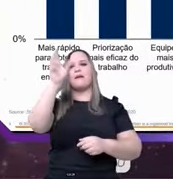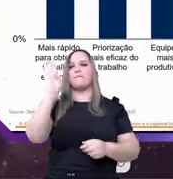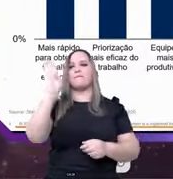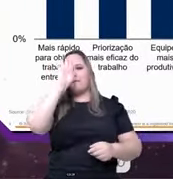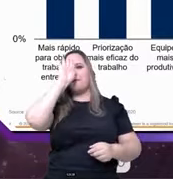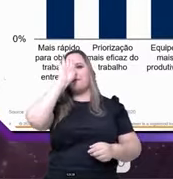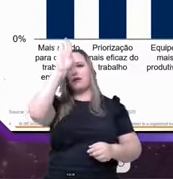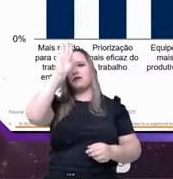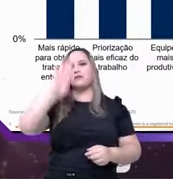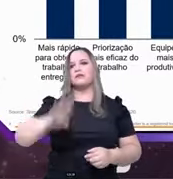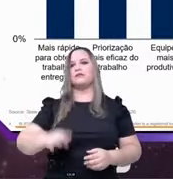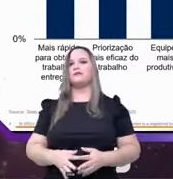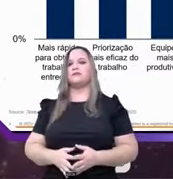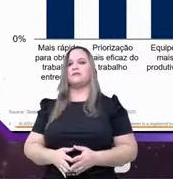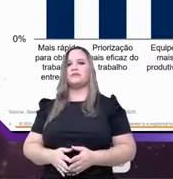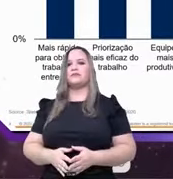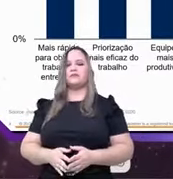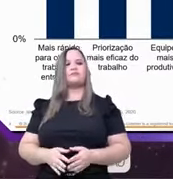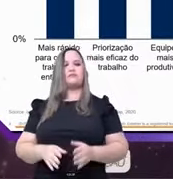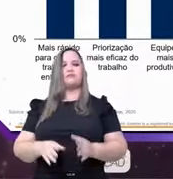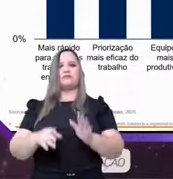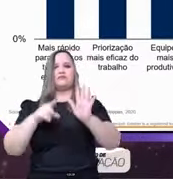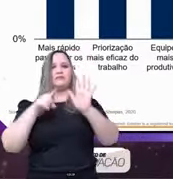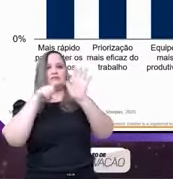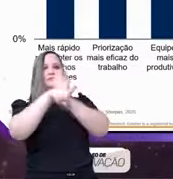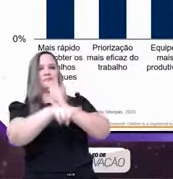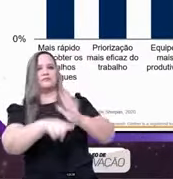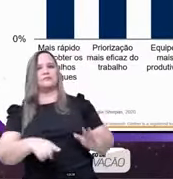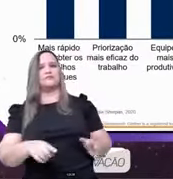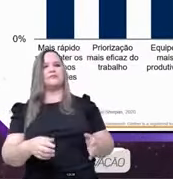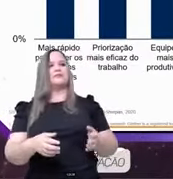Cândido? Sim. Já fazendo uma intervenção aqui,